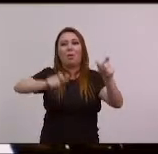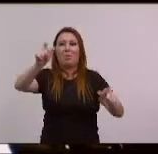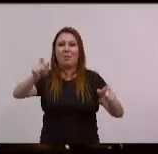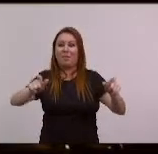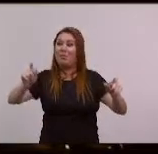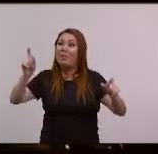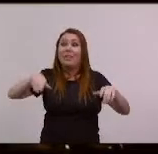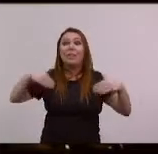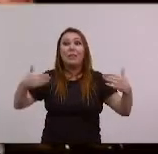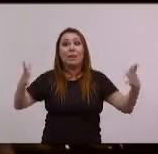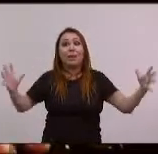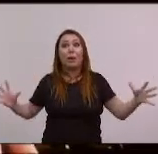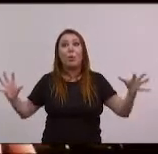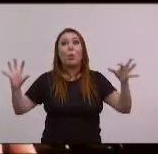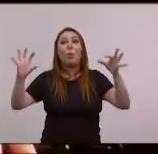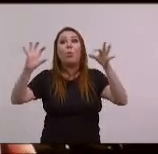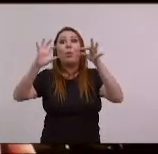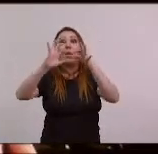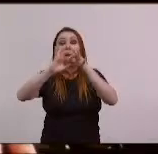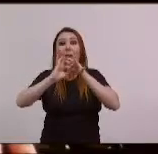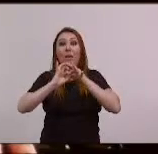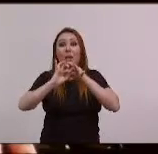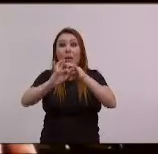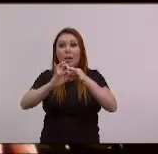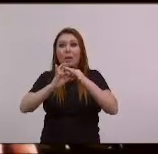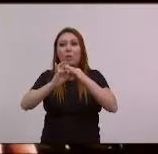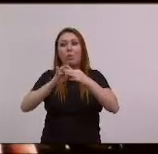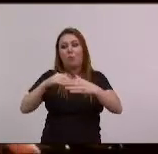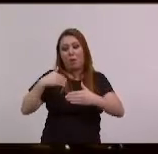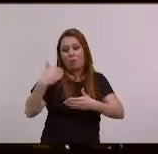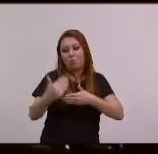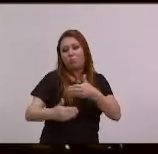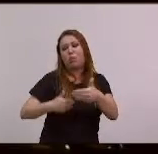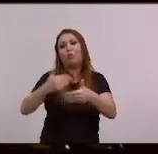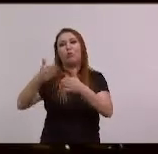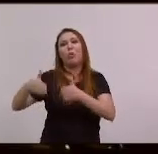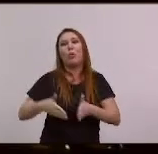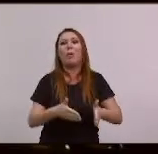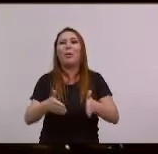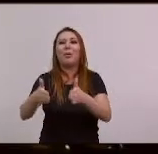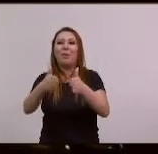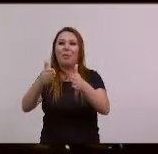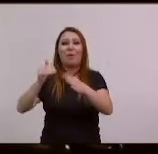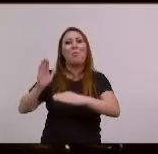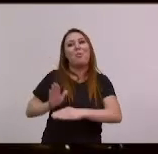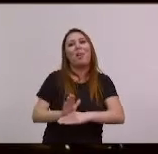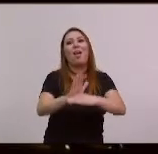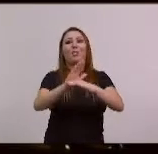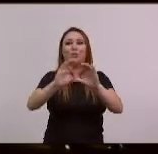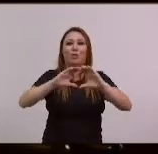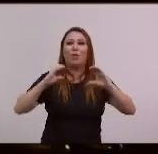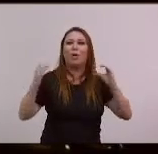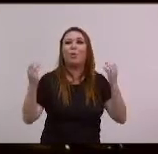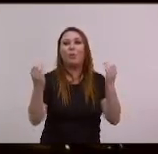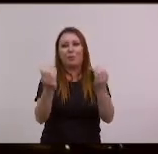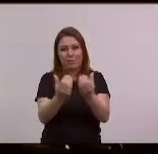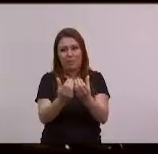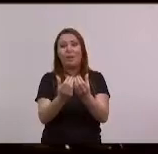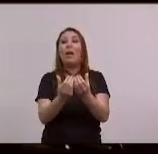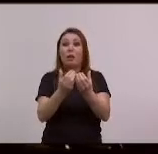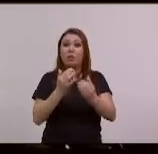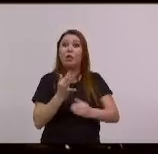eles palmear passos construtivos de serviço às comunidades onde os